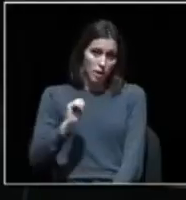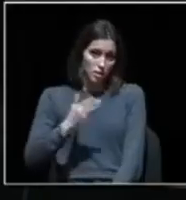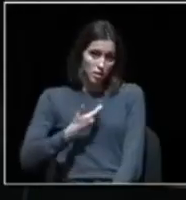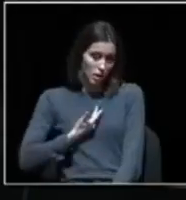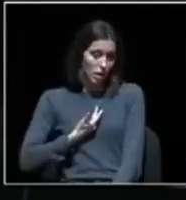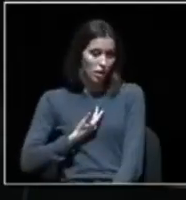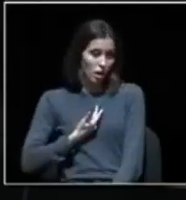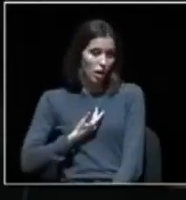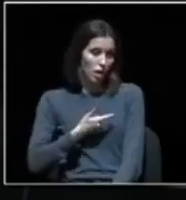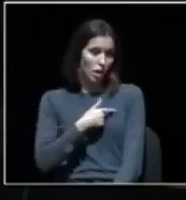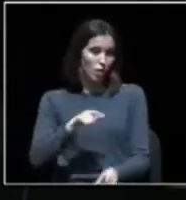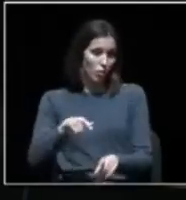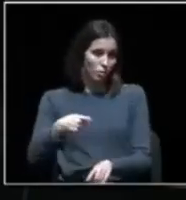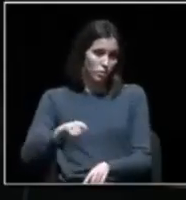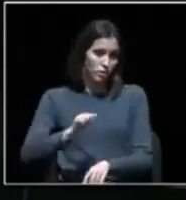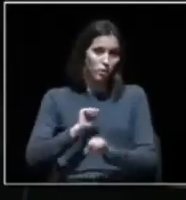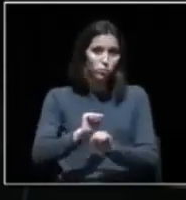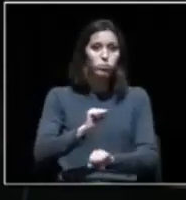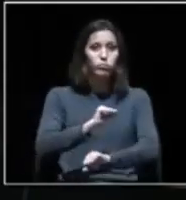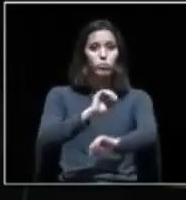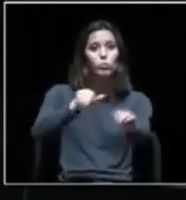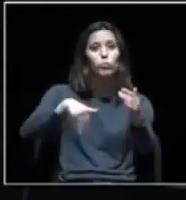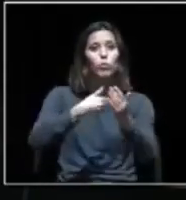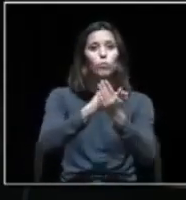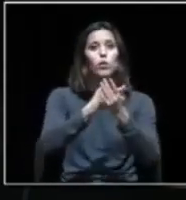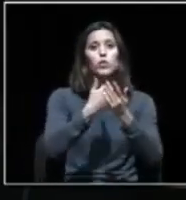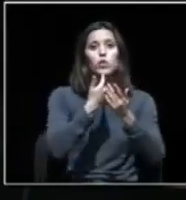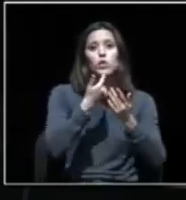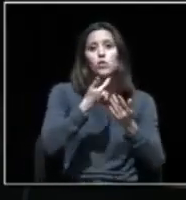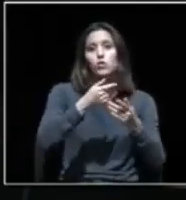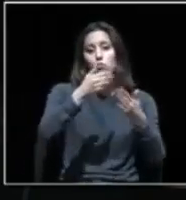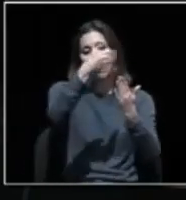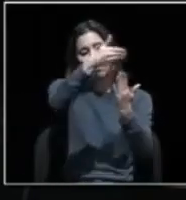apresenta esta proposta e tem estas considerações